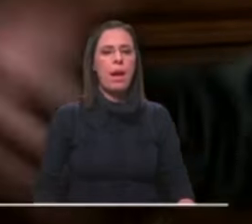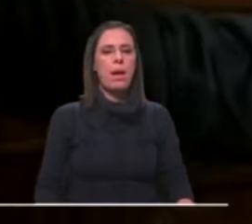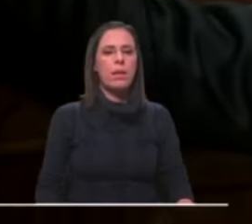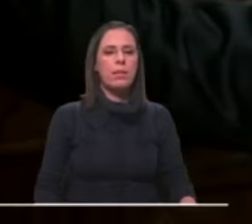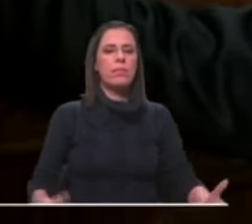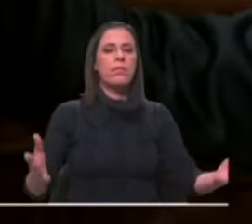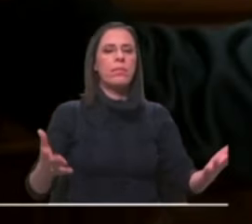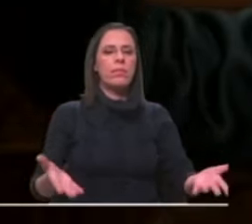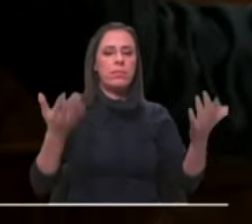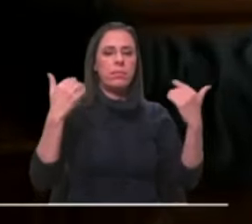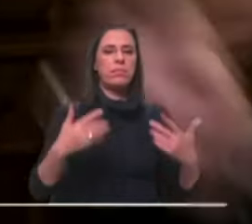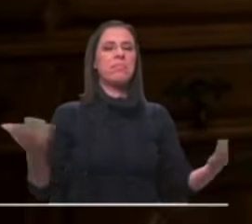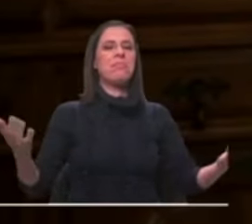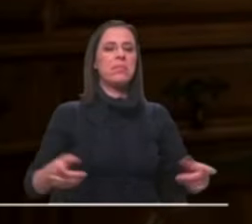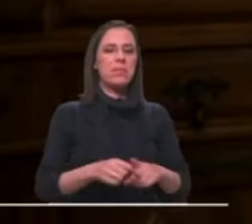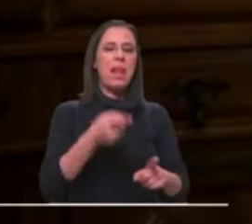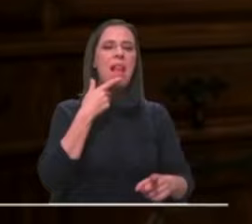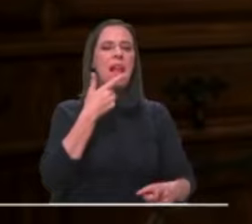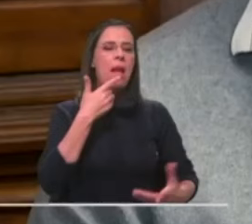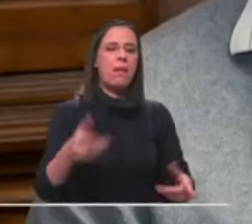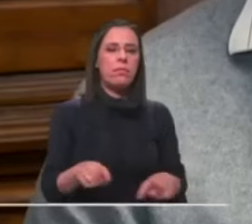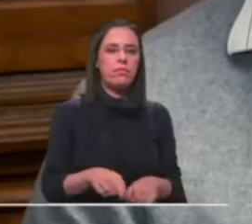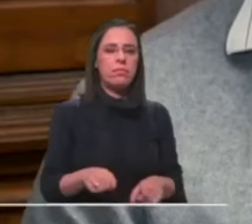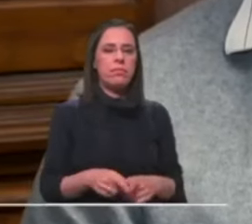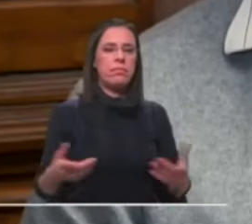assim, atirou-se logo assim,